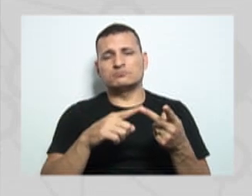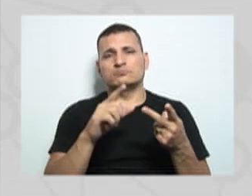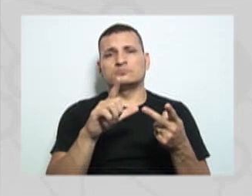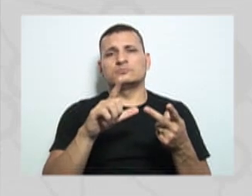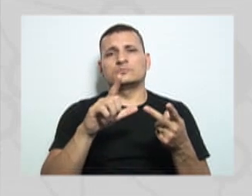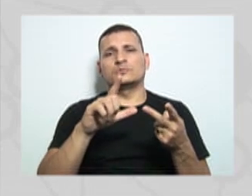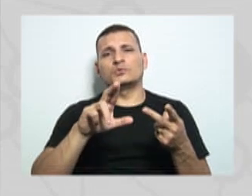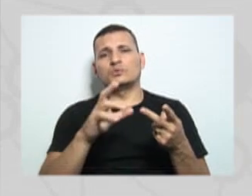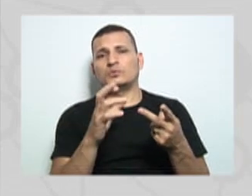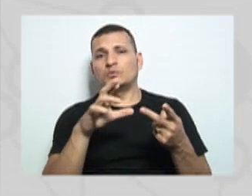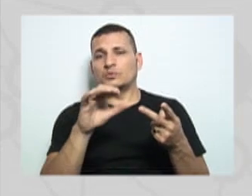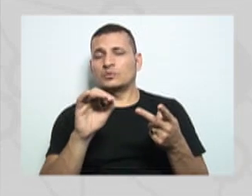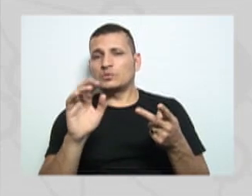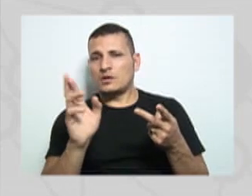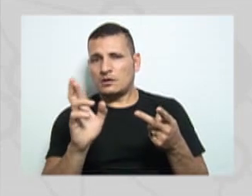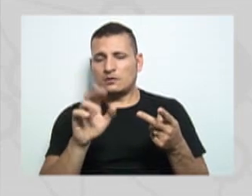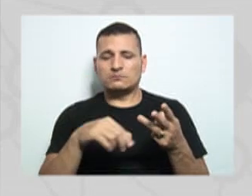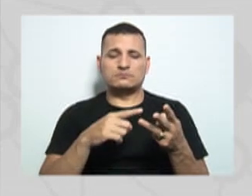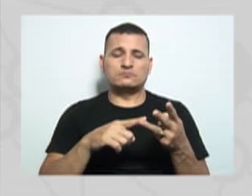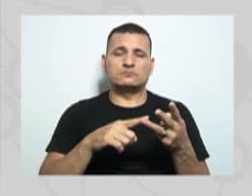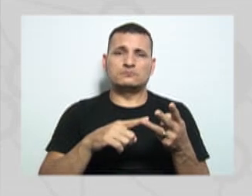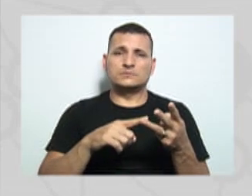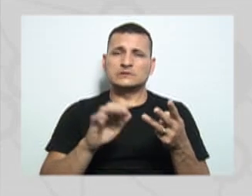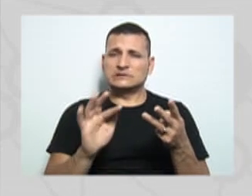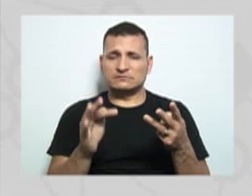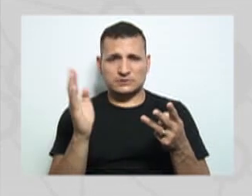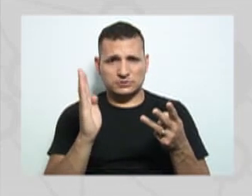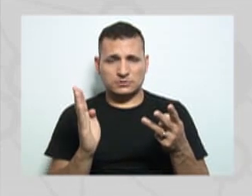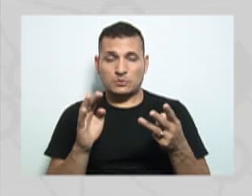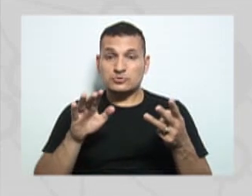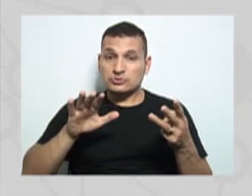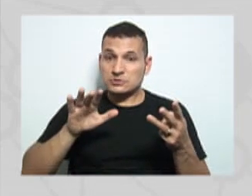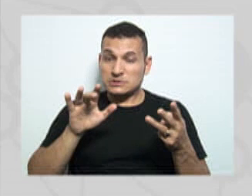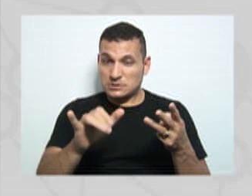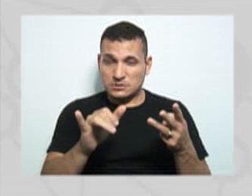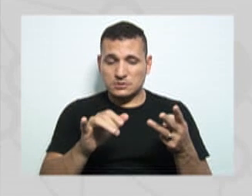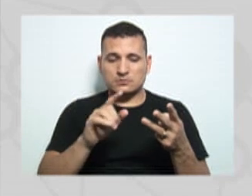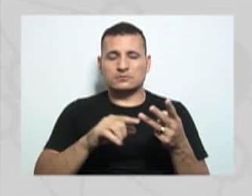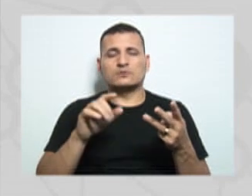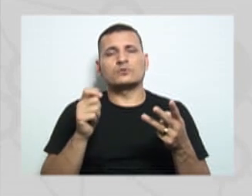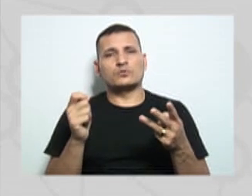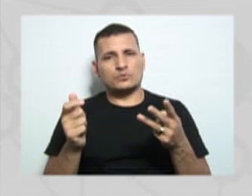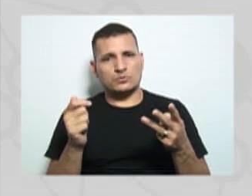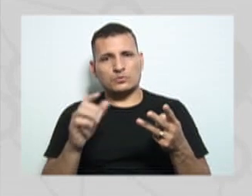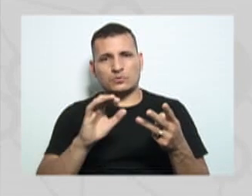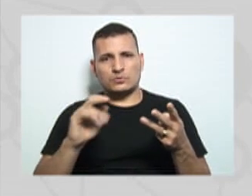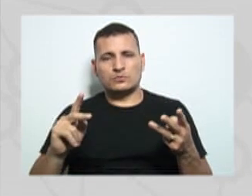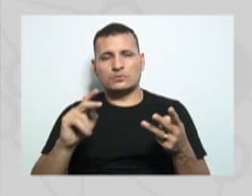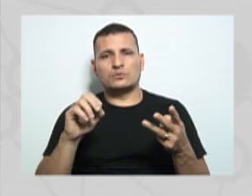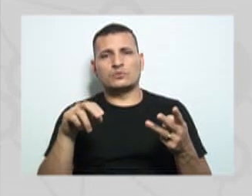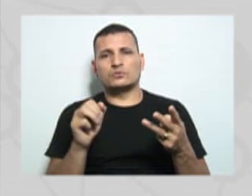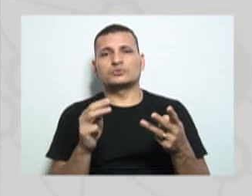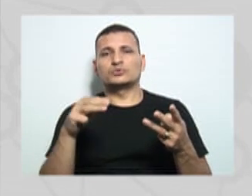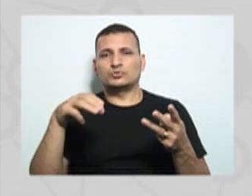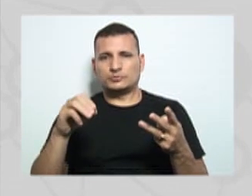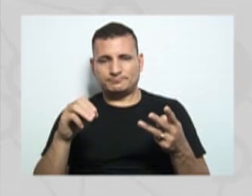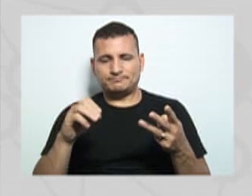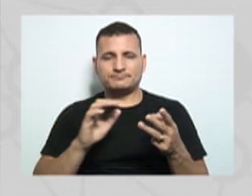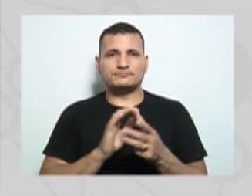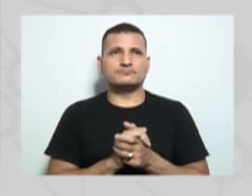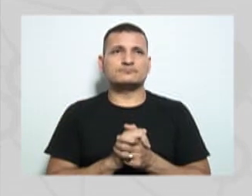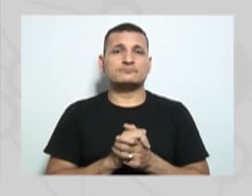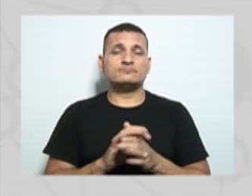Simples Nacional, você só vai ser se você for uma cooperativa de consumo, né? Será manifestado com o pagamento